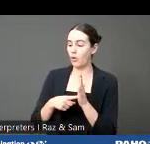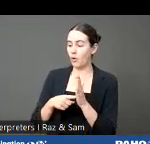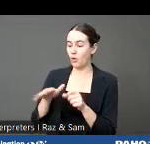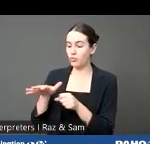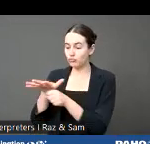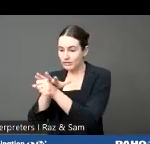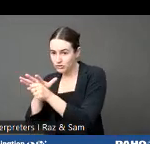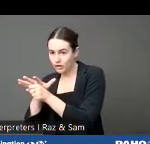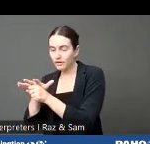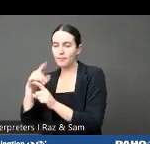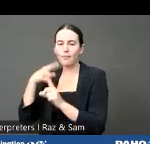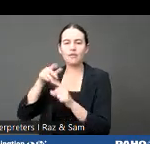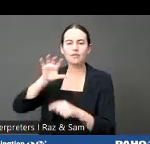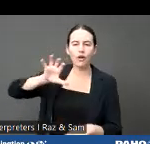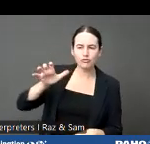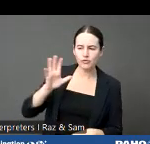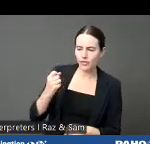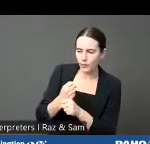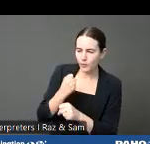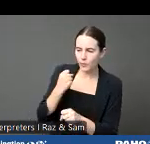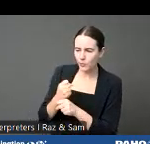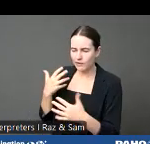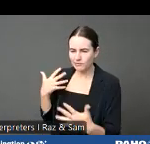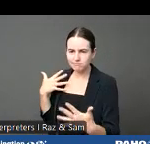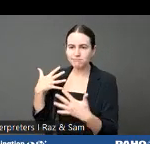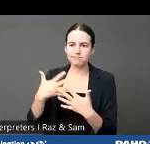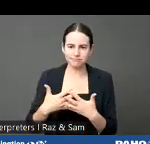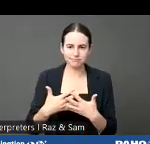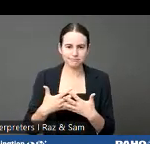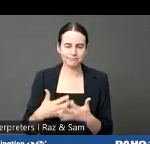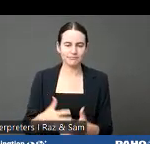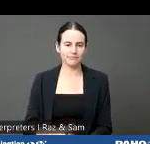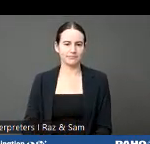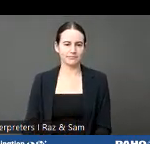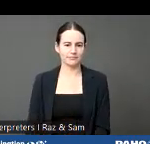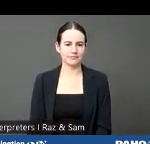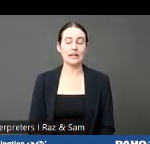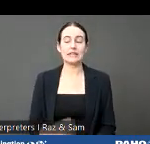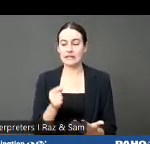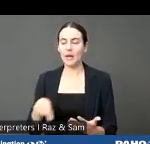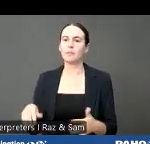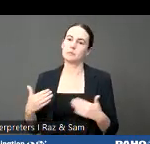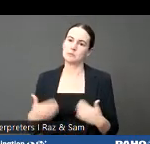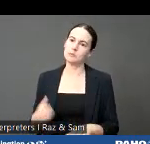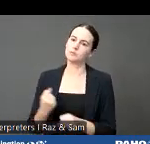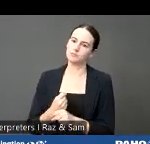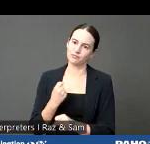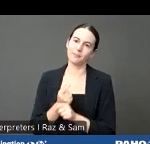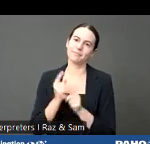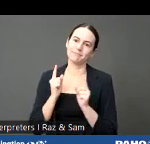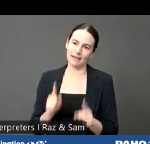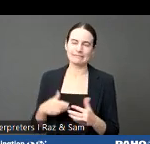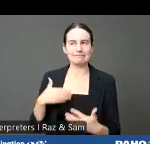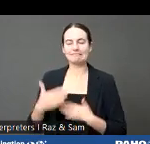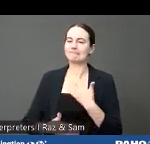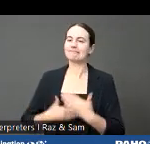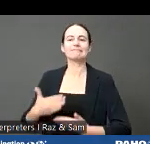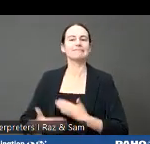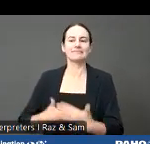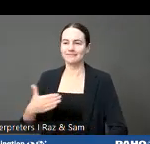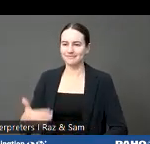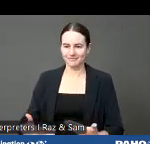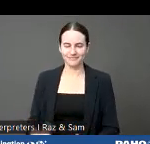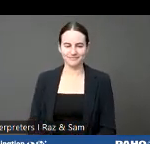fizeram progresso e onde temos ainda muito o que fazer para progredir e trabalhar na iniciativa de